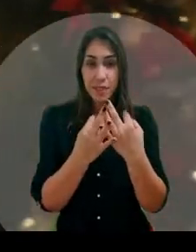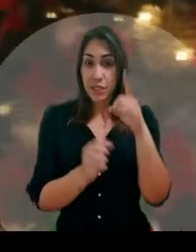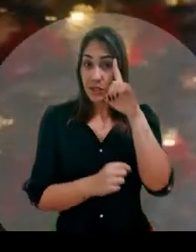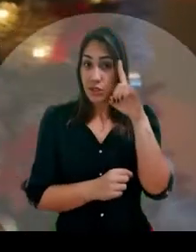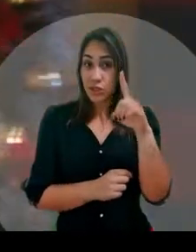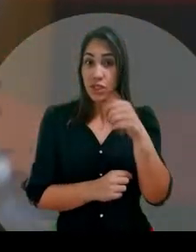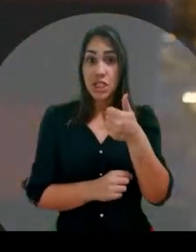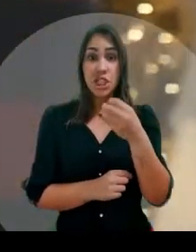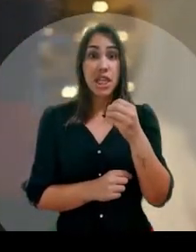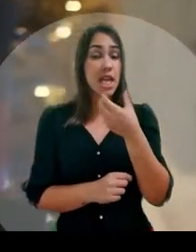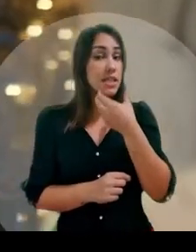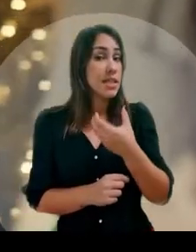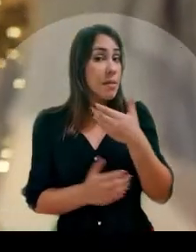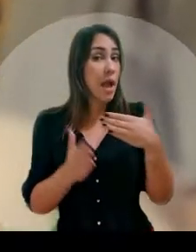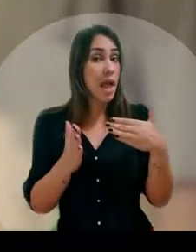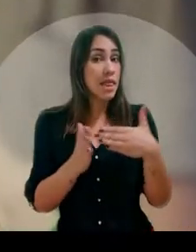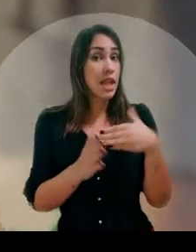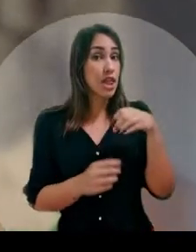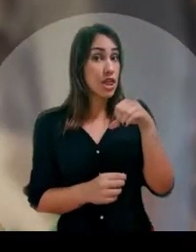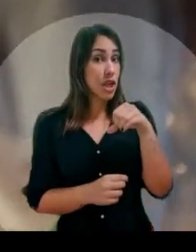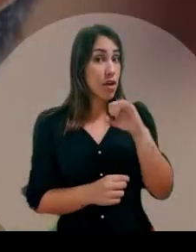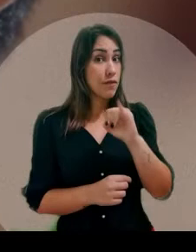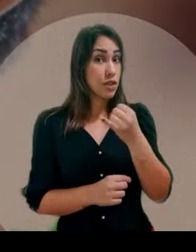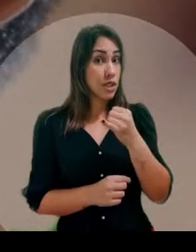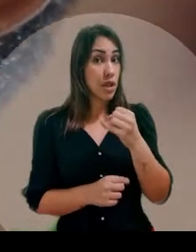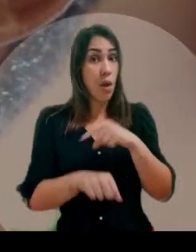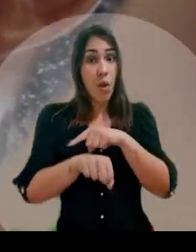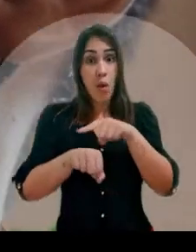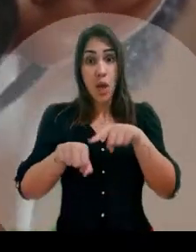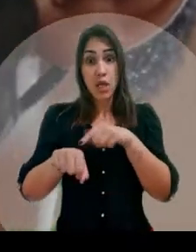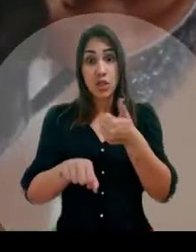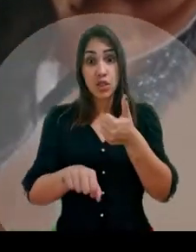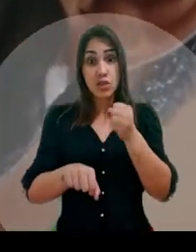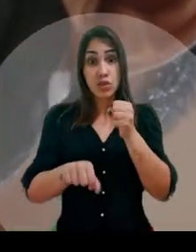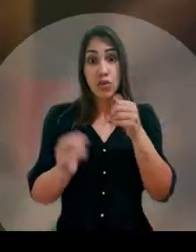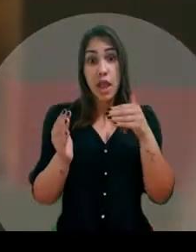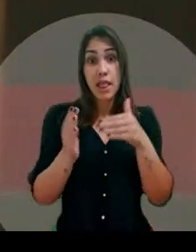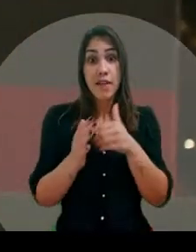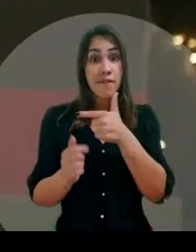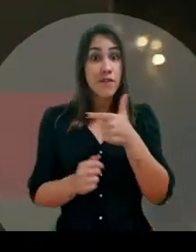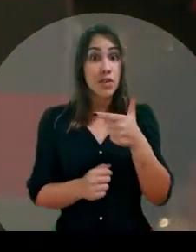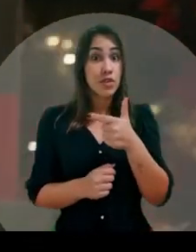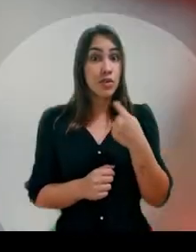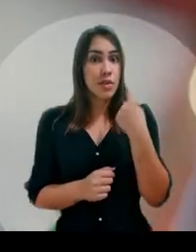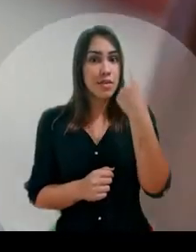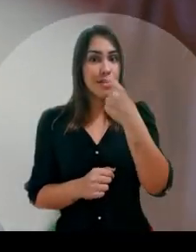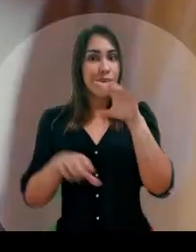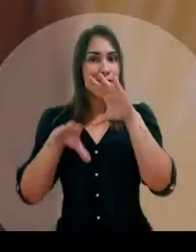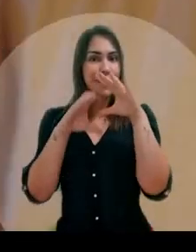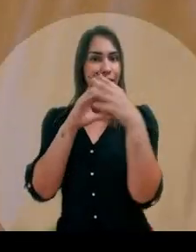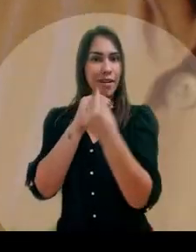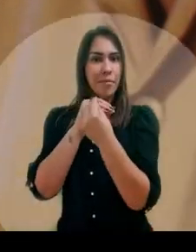família de Desde dezembro a nove de Janeiro todo dia das 18 às 22 horas na Arena Pantanal